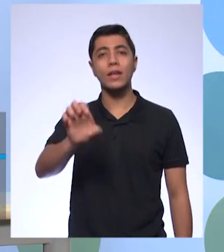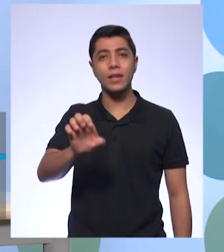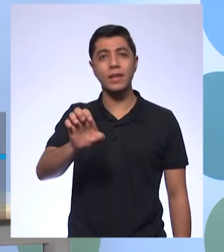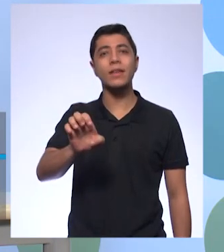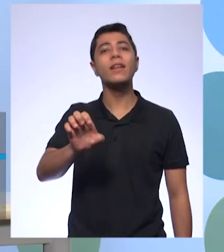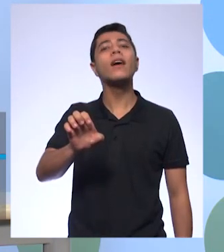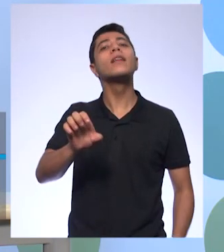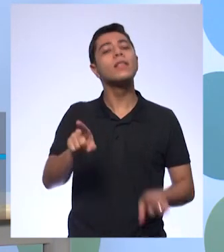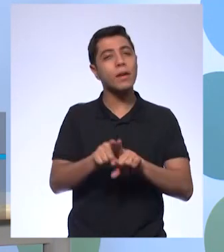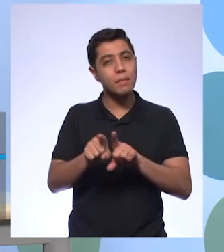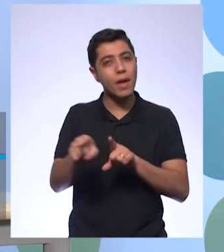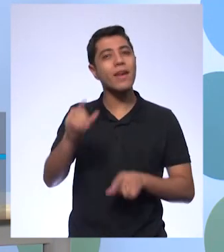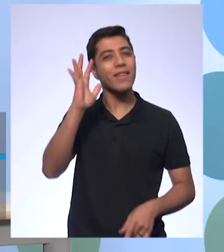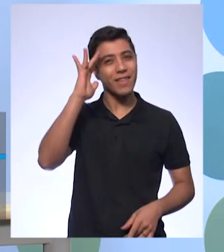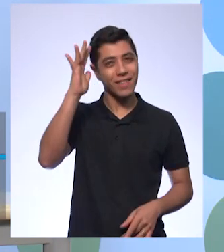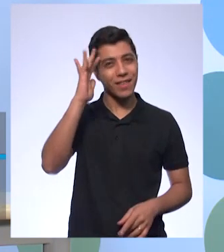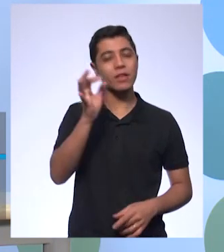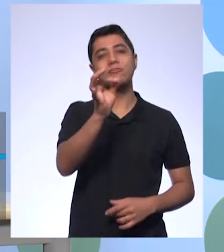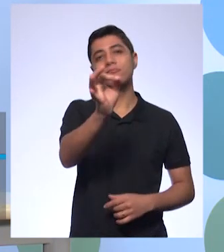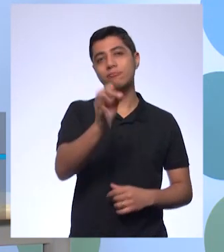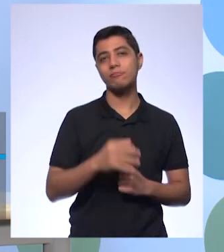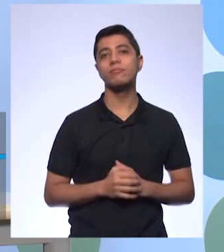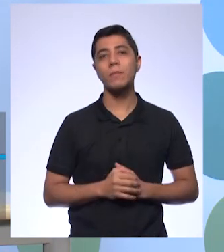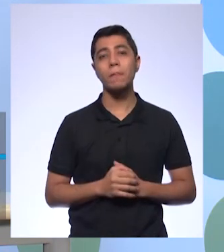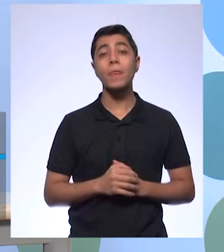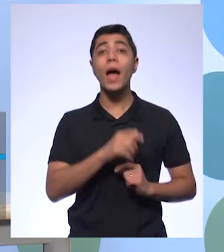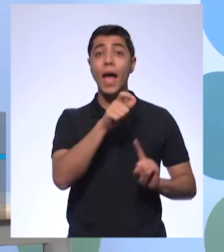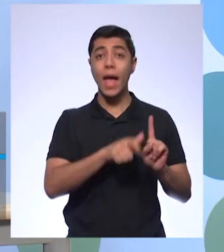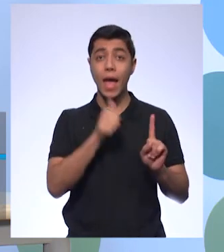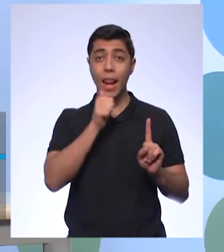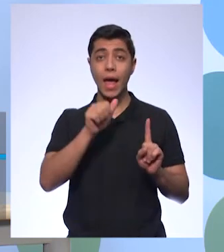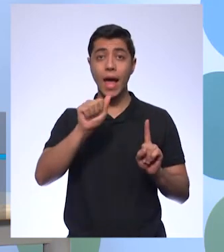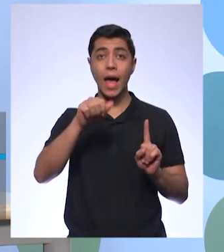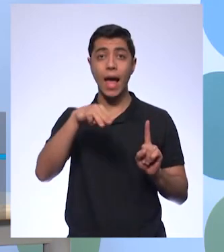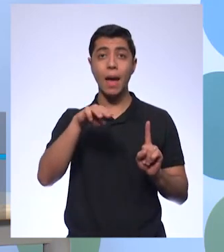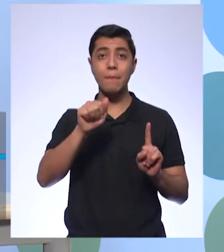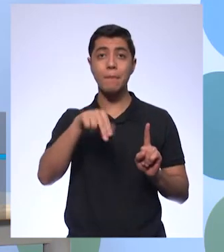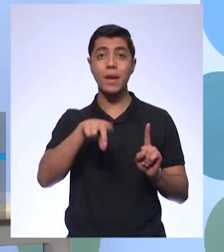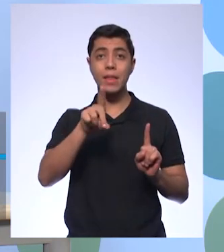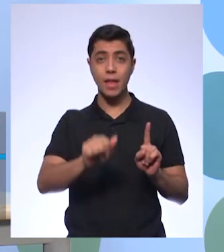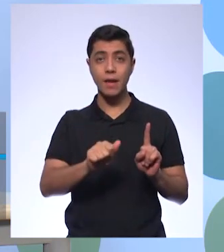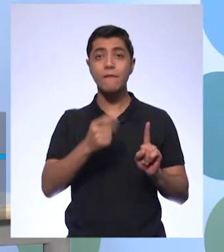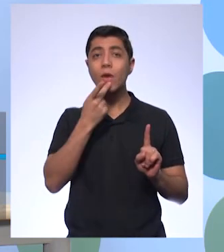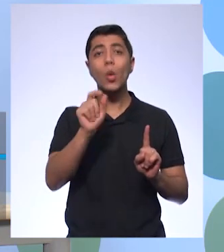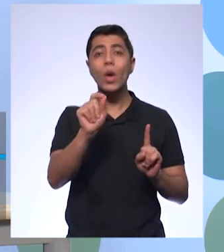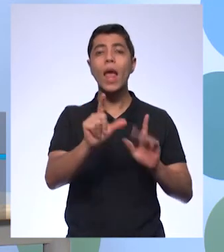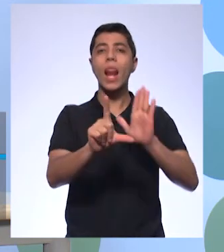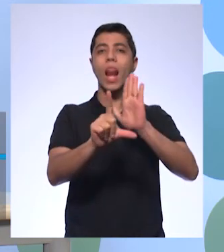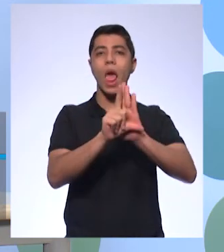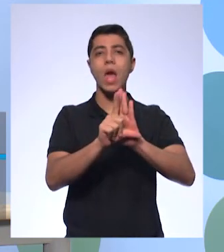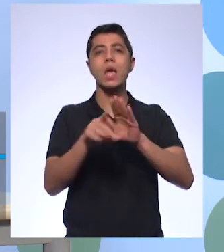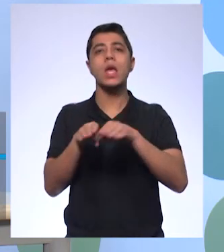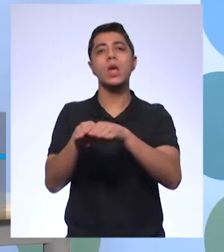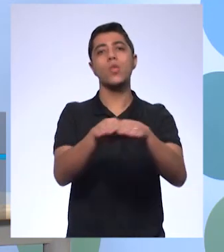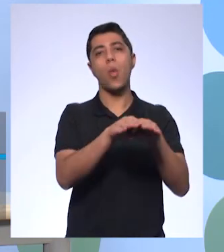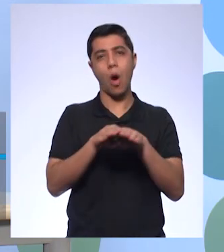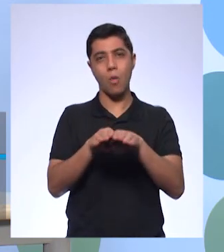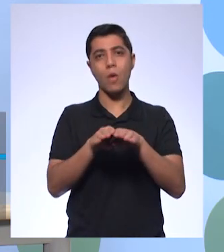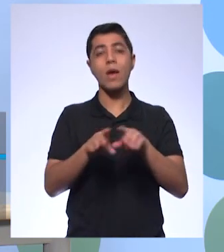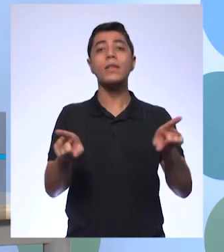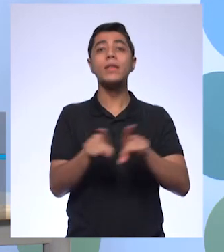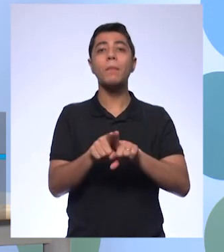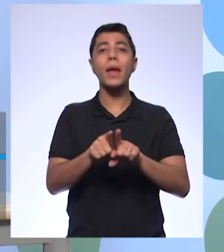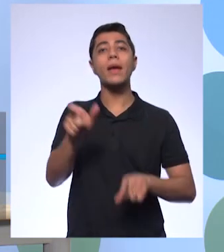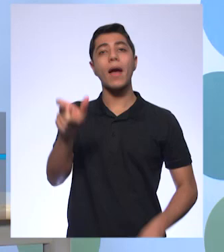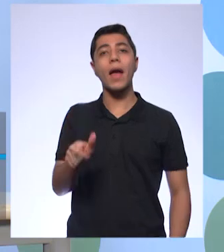a Amanda vai dizer liberdade e consentimento, né, de igualdade diante das leis. E a professora